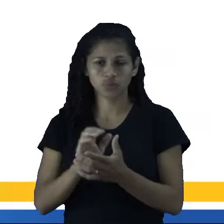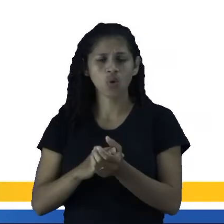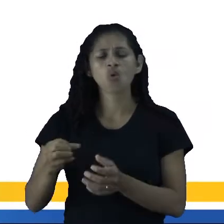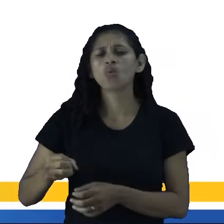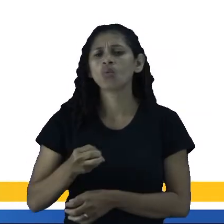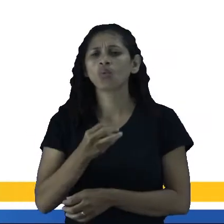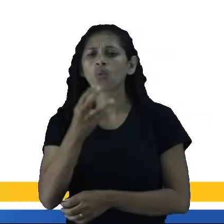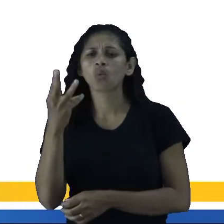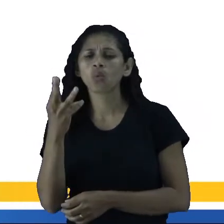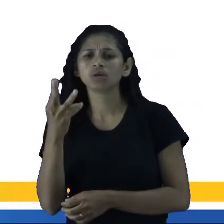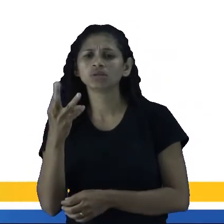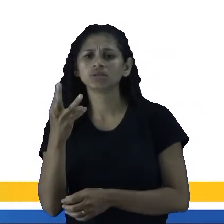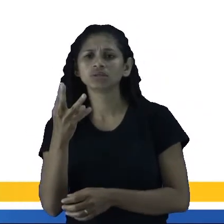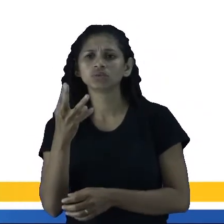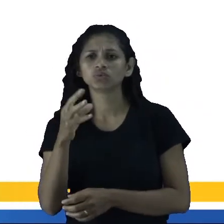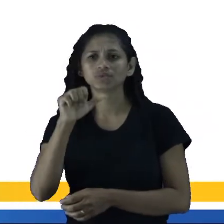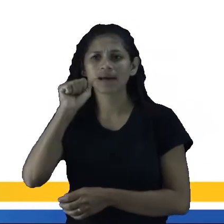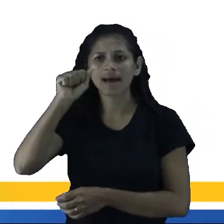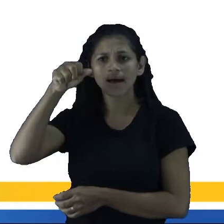da palavra garfo?